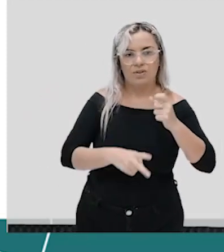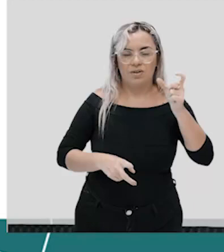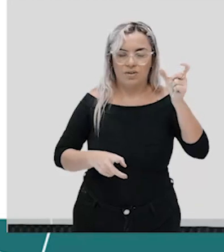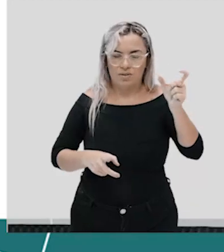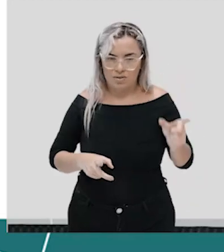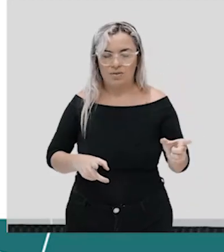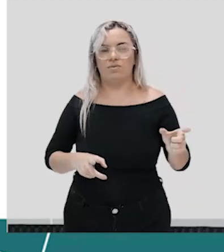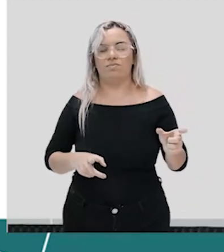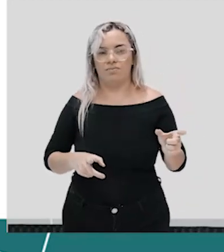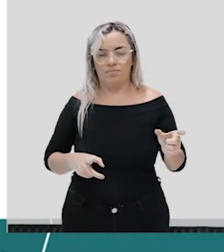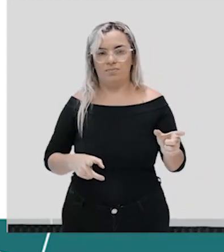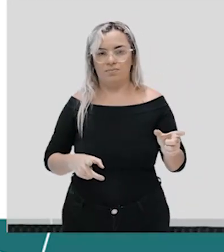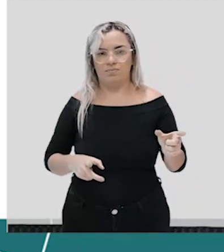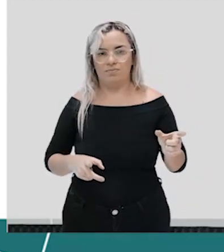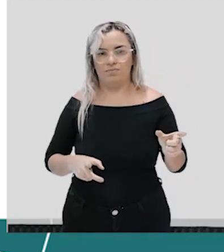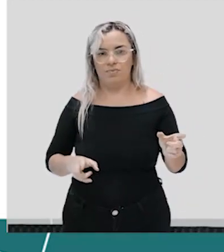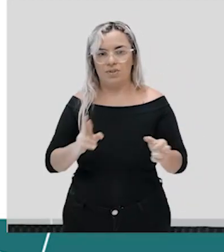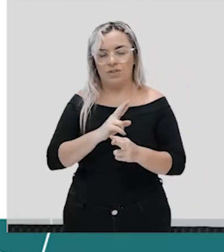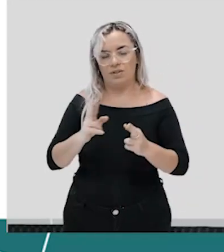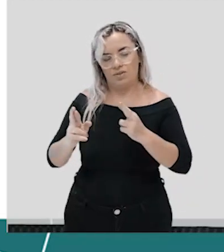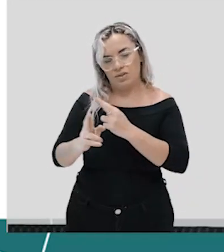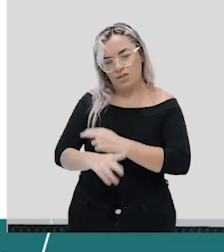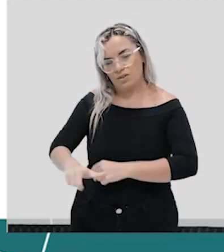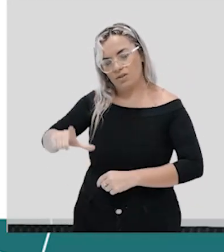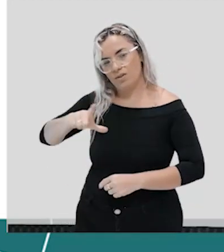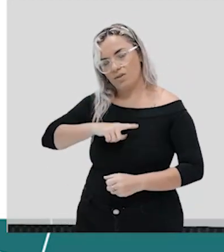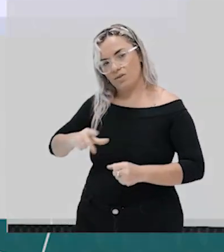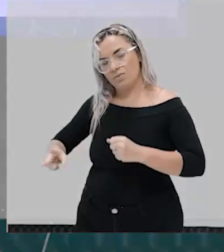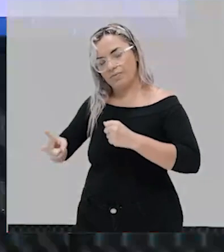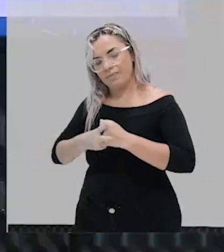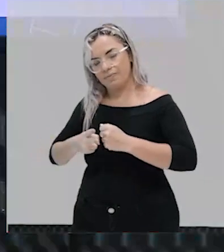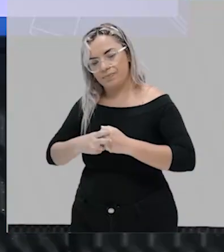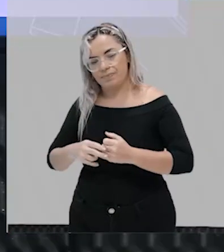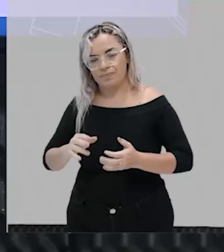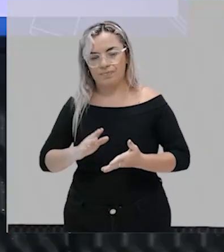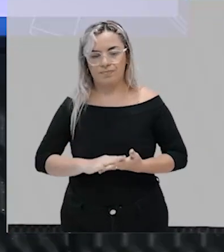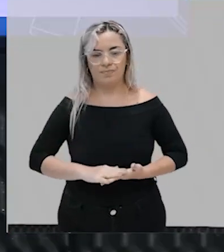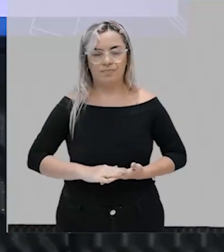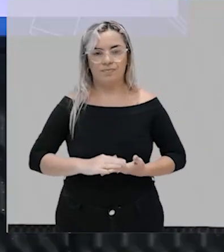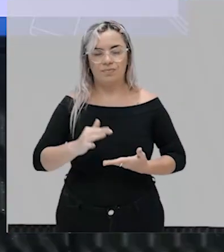sujeito de acordo com o verbo ter. Então, é futuro